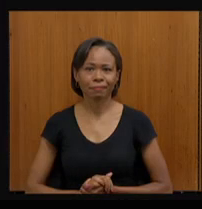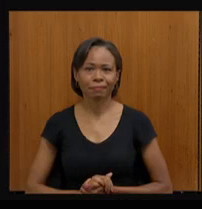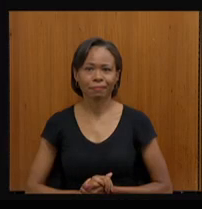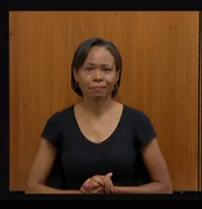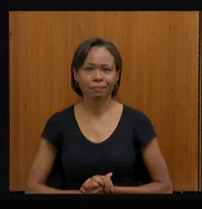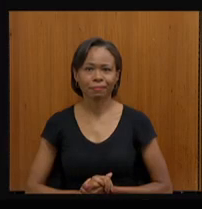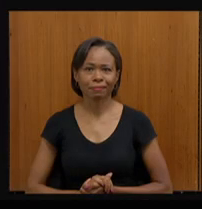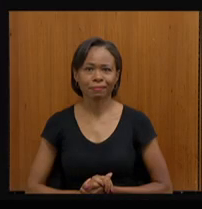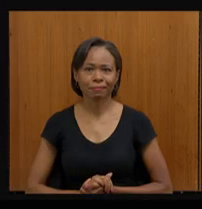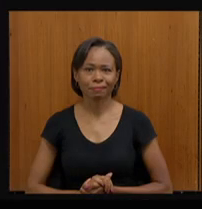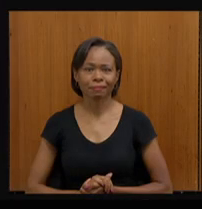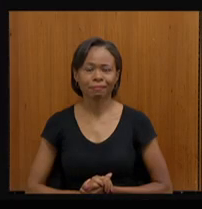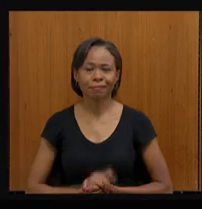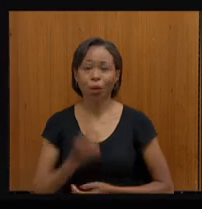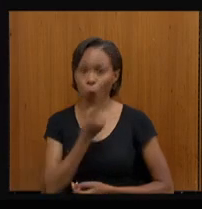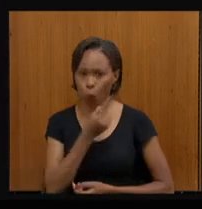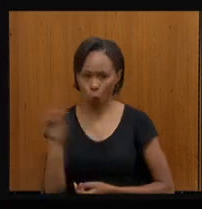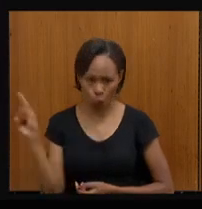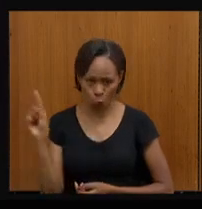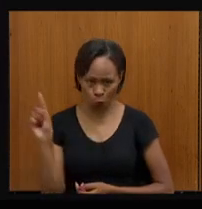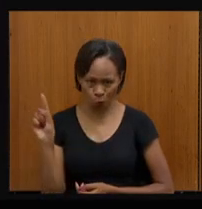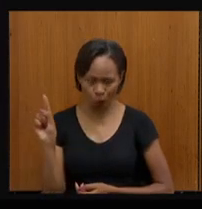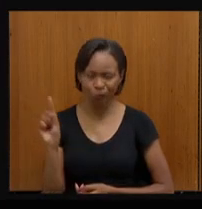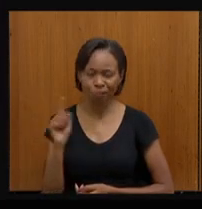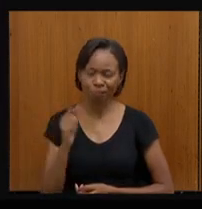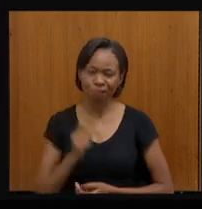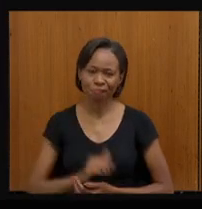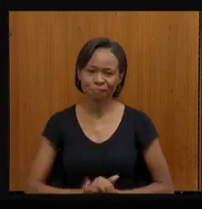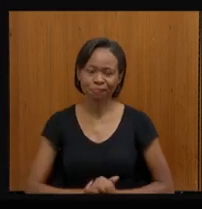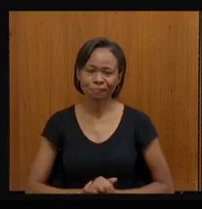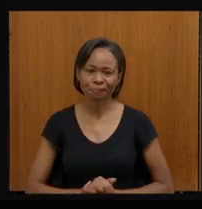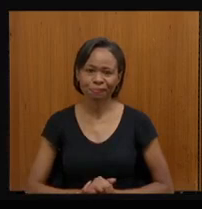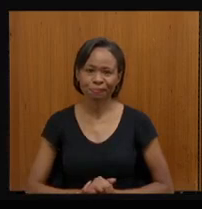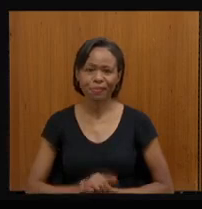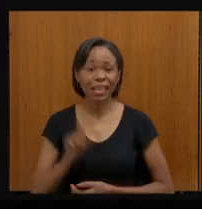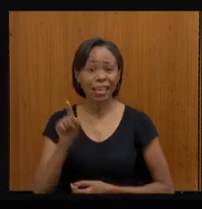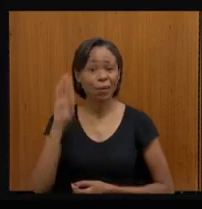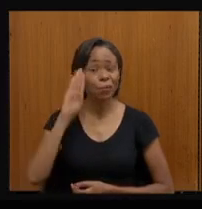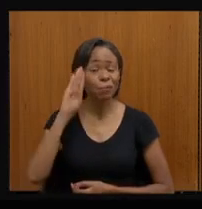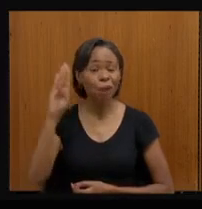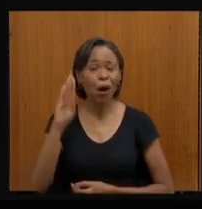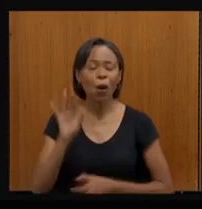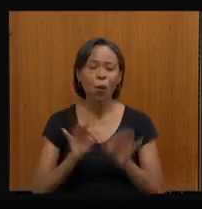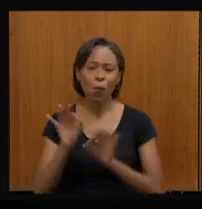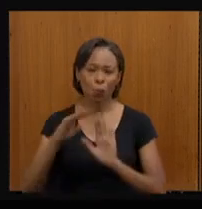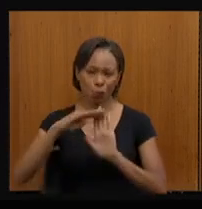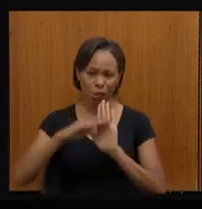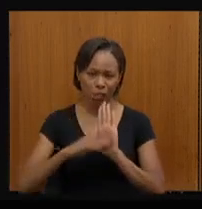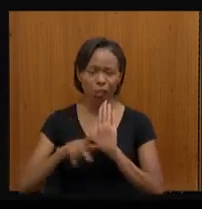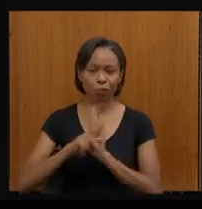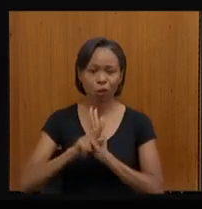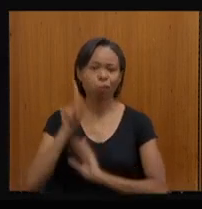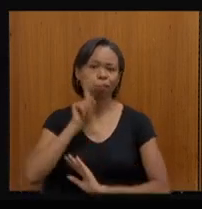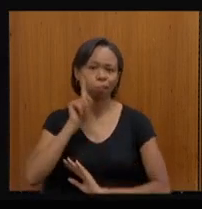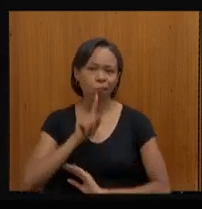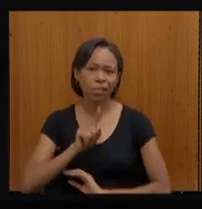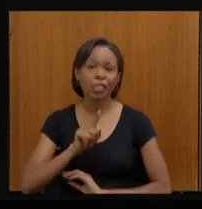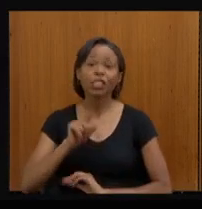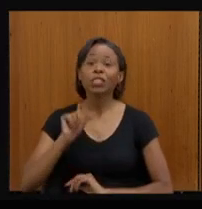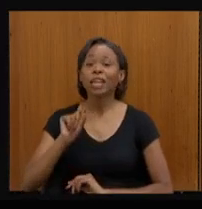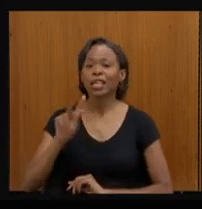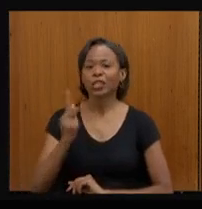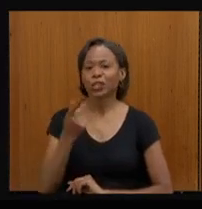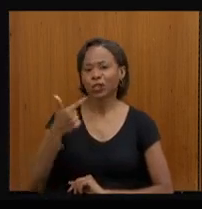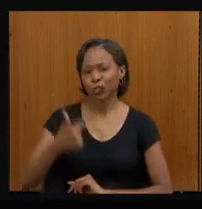e eu tentei é o último lá e o mais importante então principal para os Estados Unidos de hidrogênio